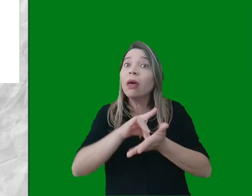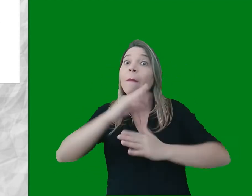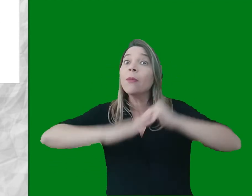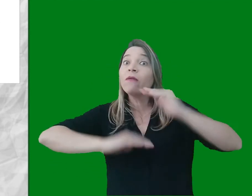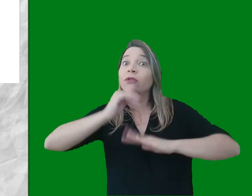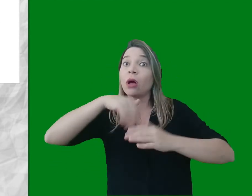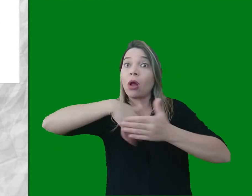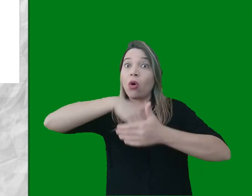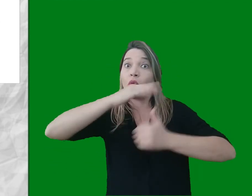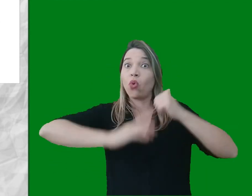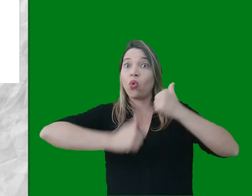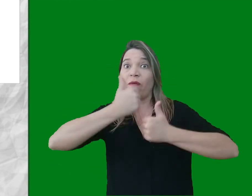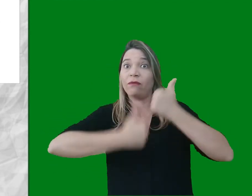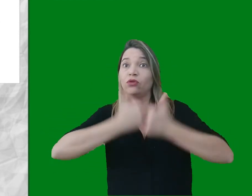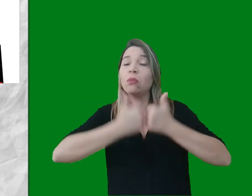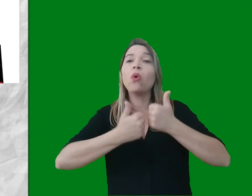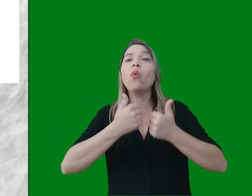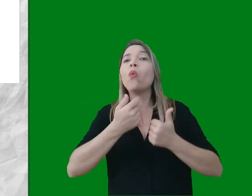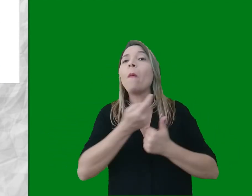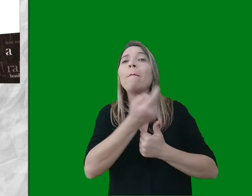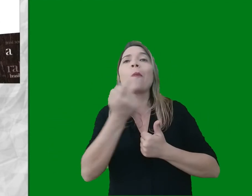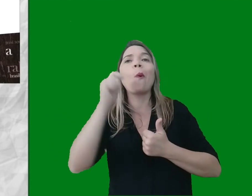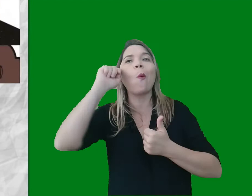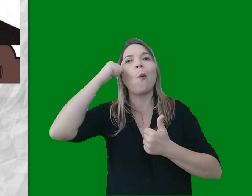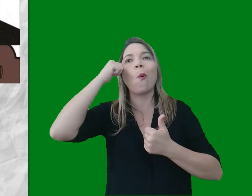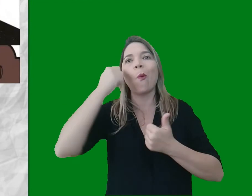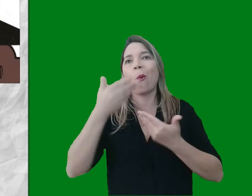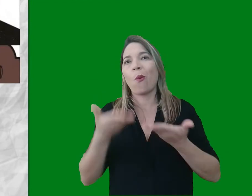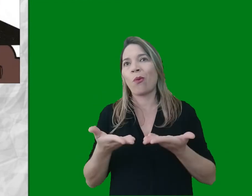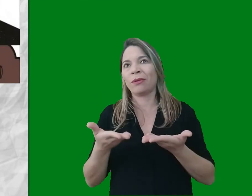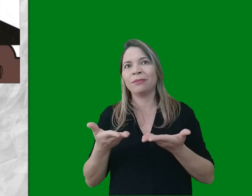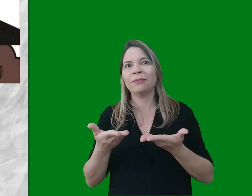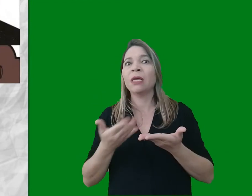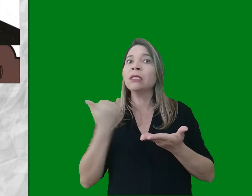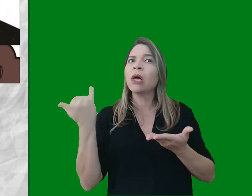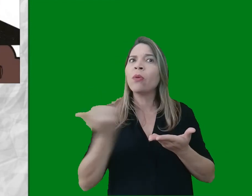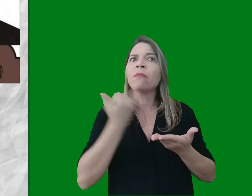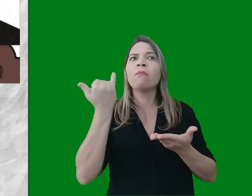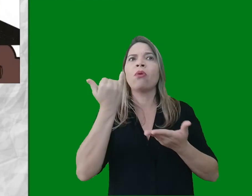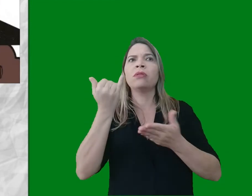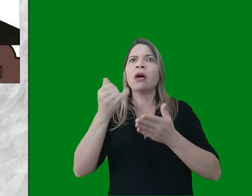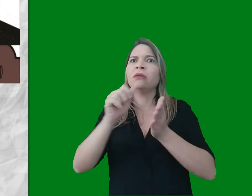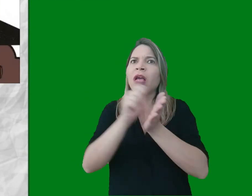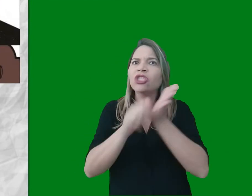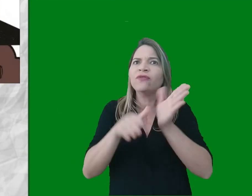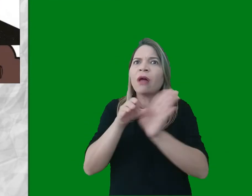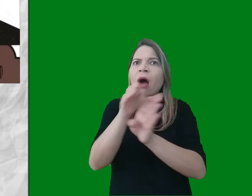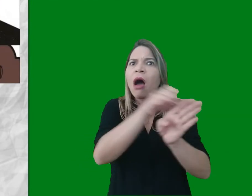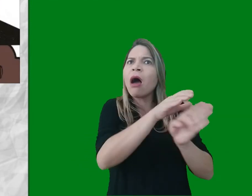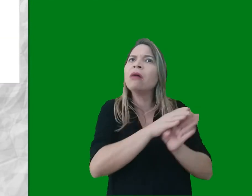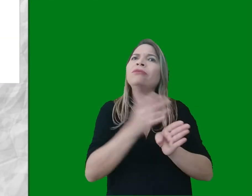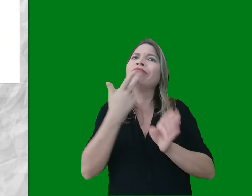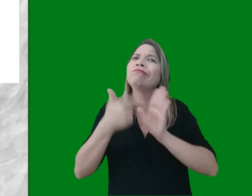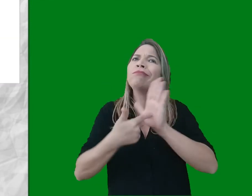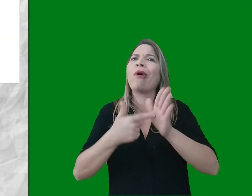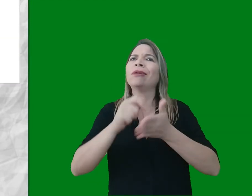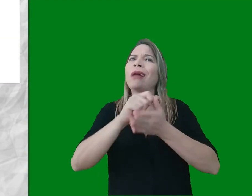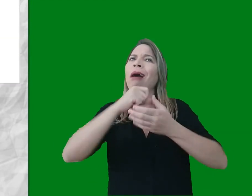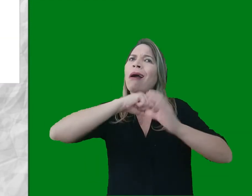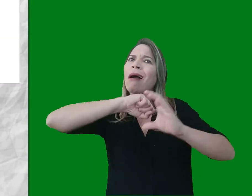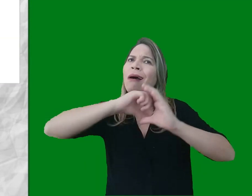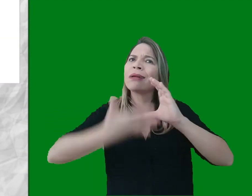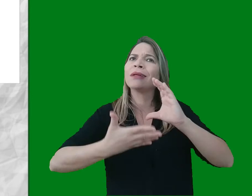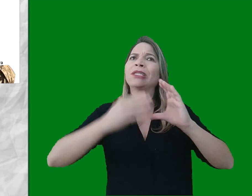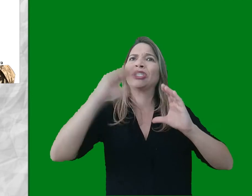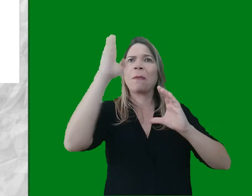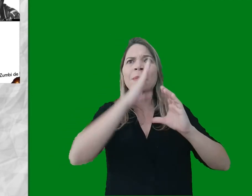no esporte. Nas atividades temáticas, sugerem uma incursão pela construção da população brasileira e pelas características que nos formam, uma